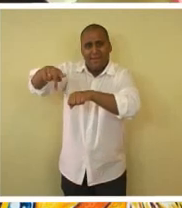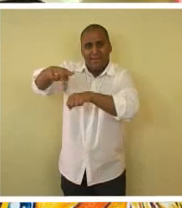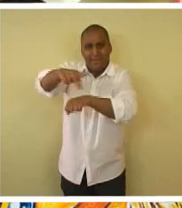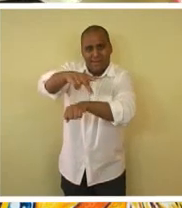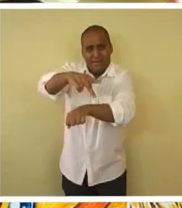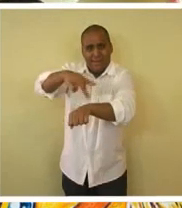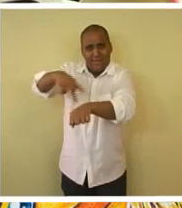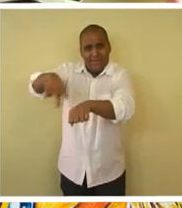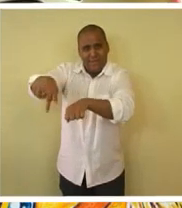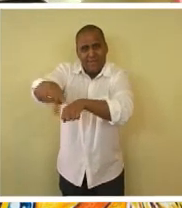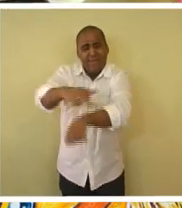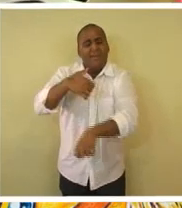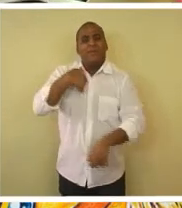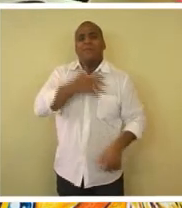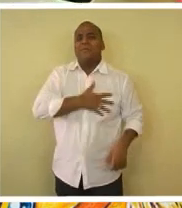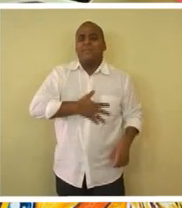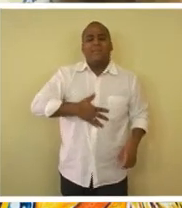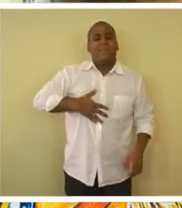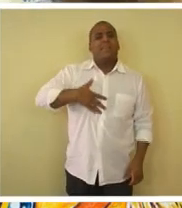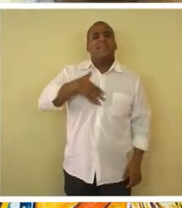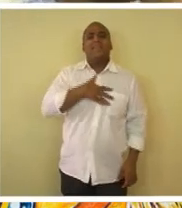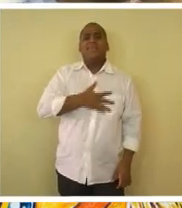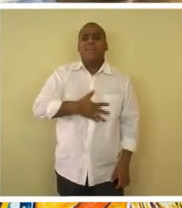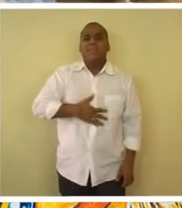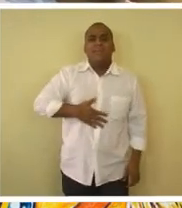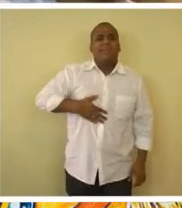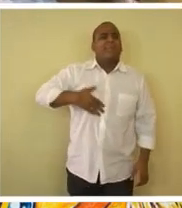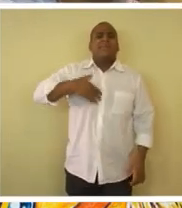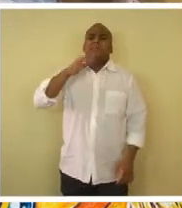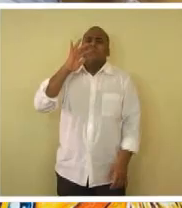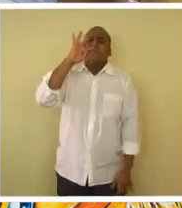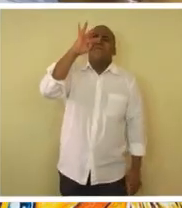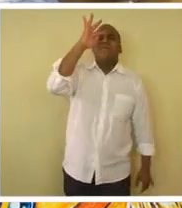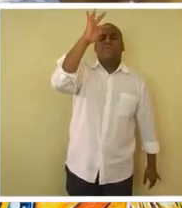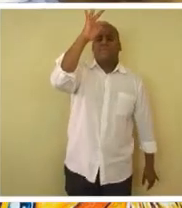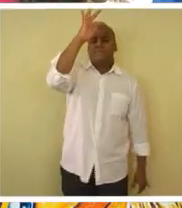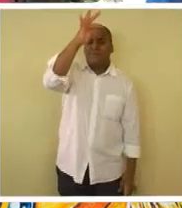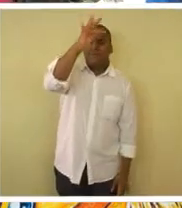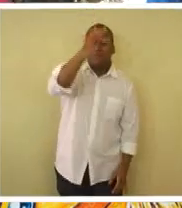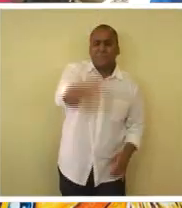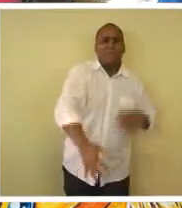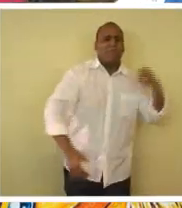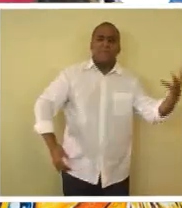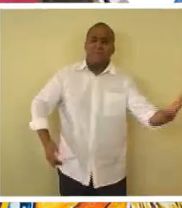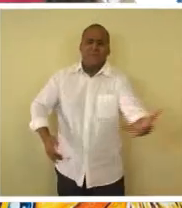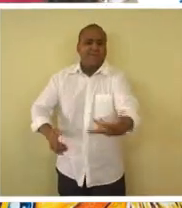Eu sou feliz Meu destino é algo mais